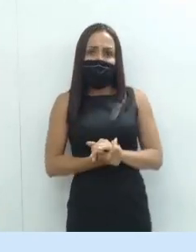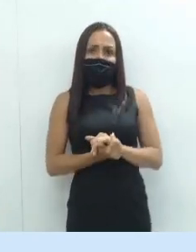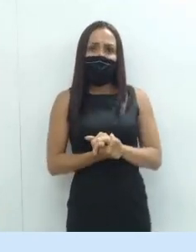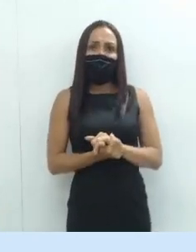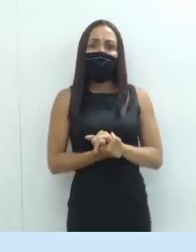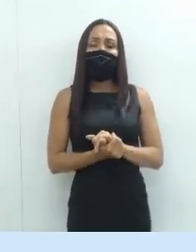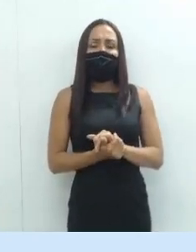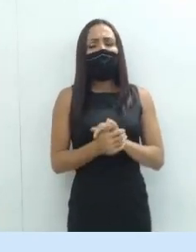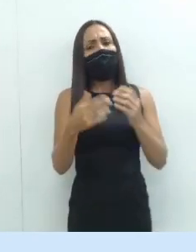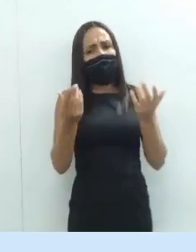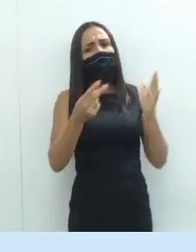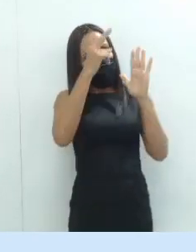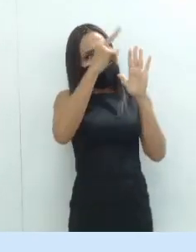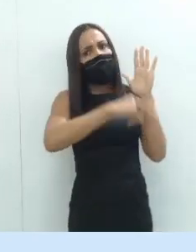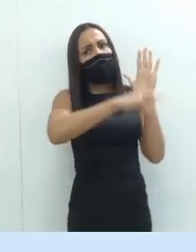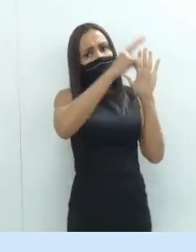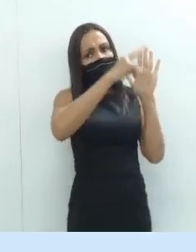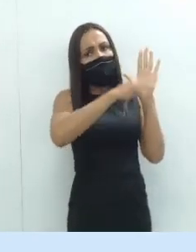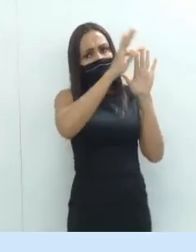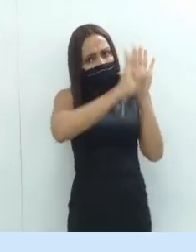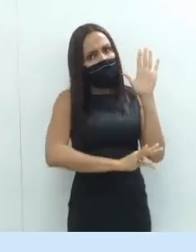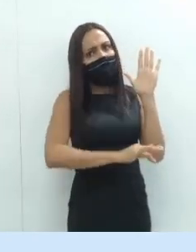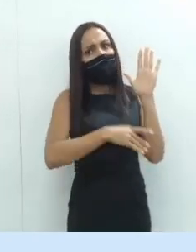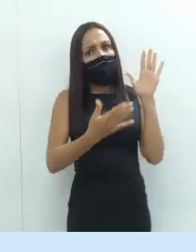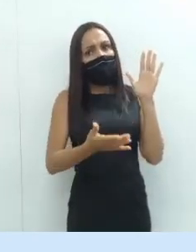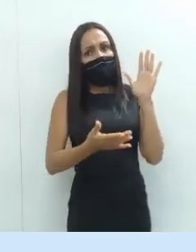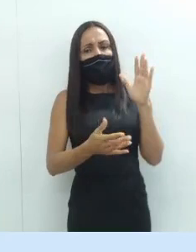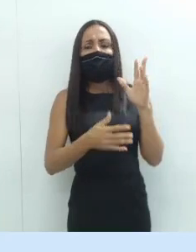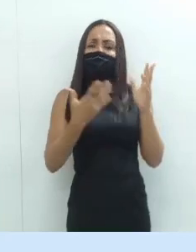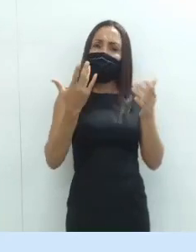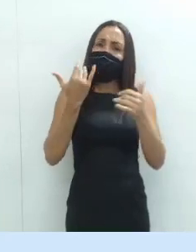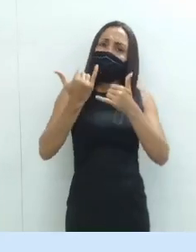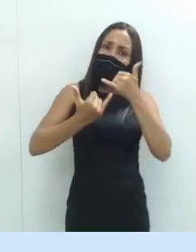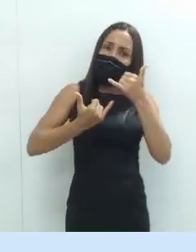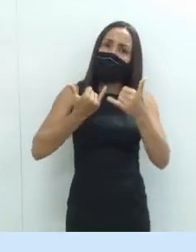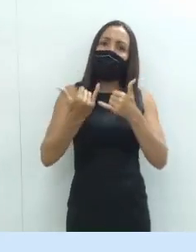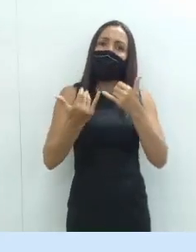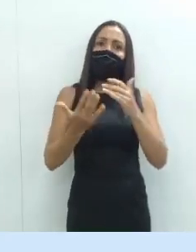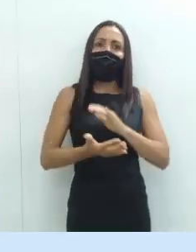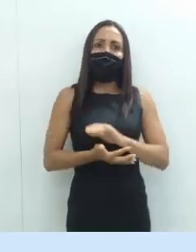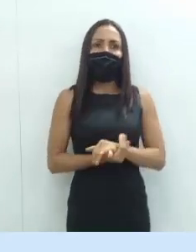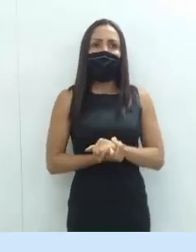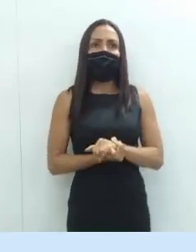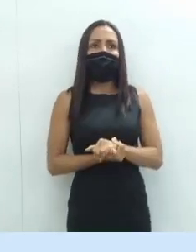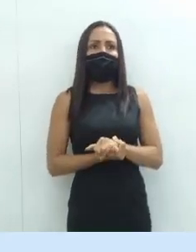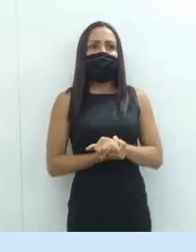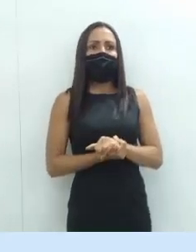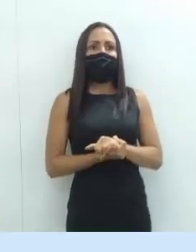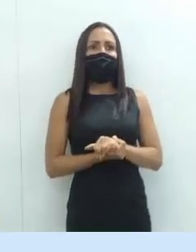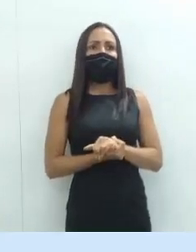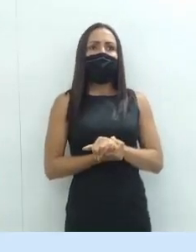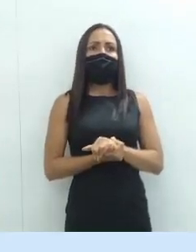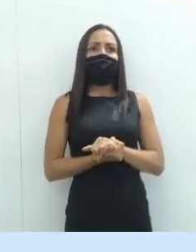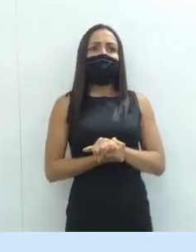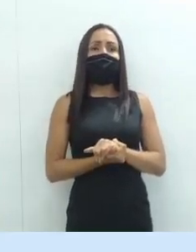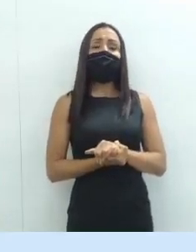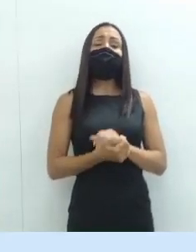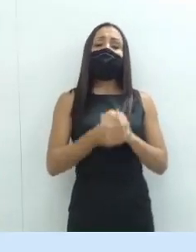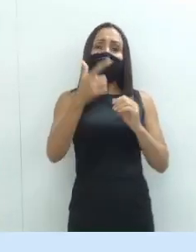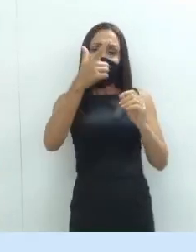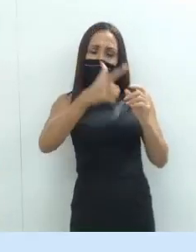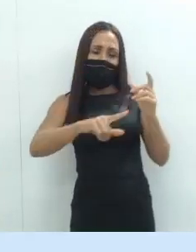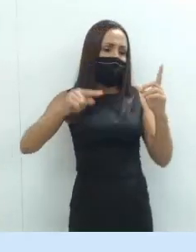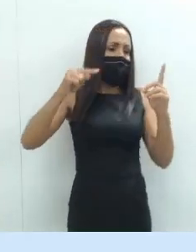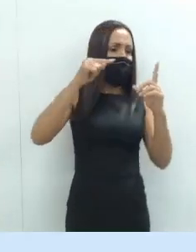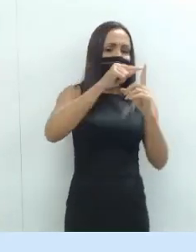gente também lê um texto para, né, nos divertirmos, para nos entretermos, certo? Outra finalidade